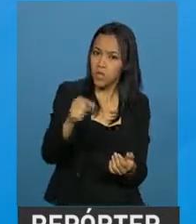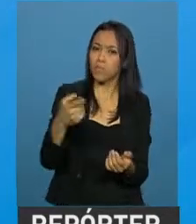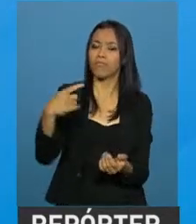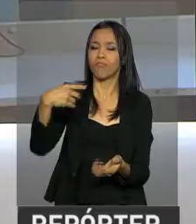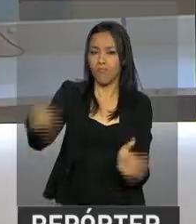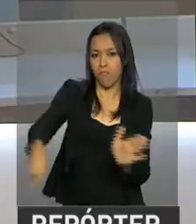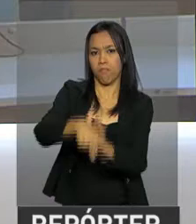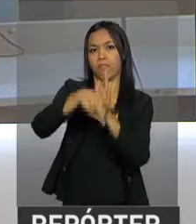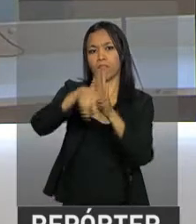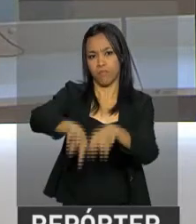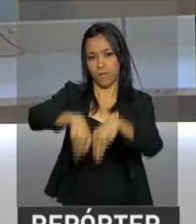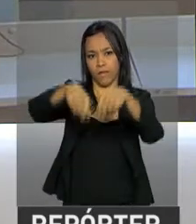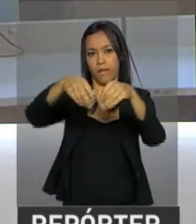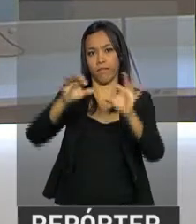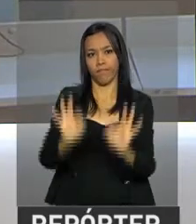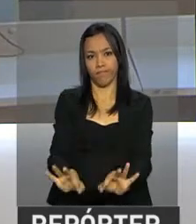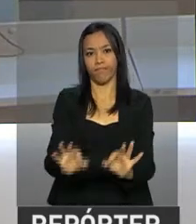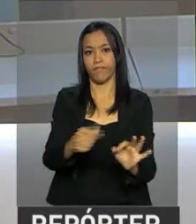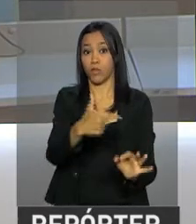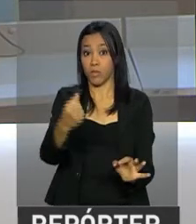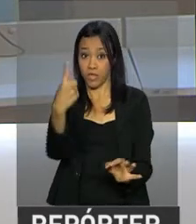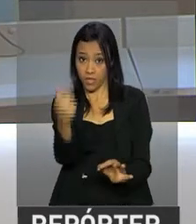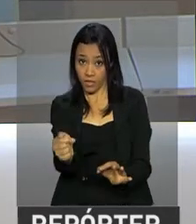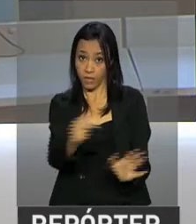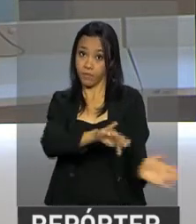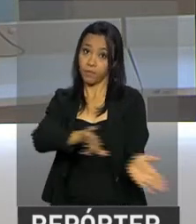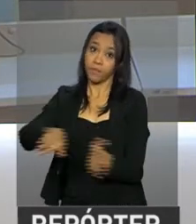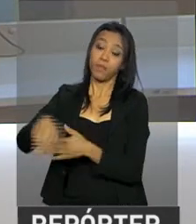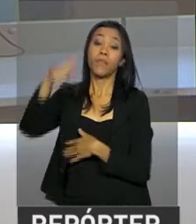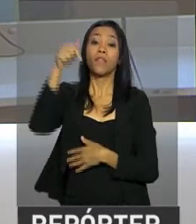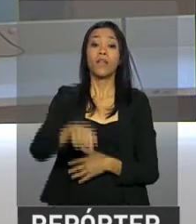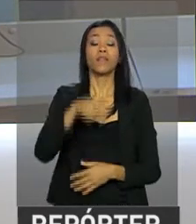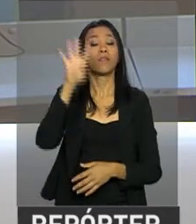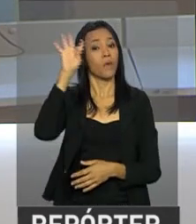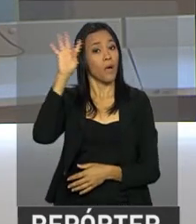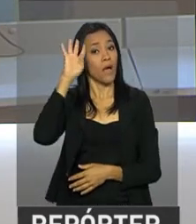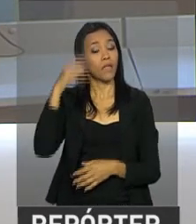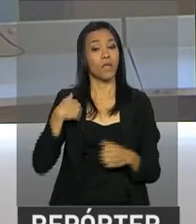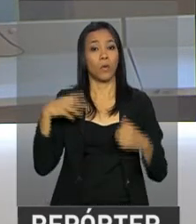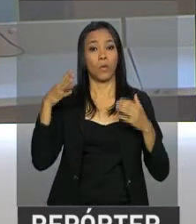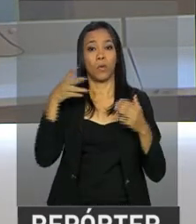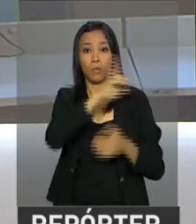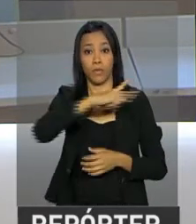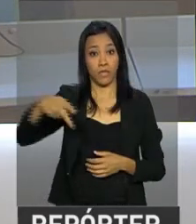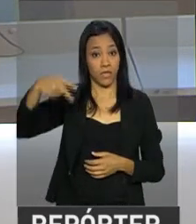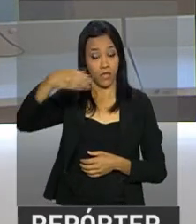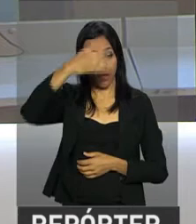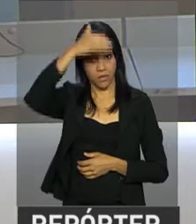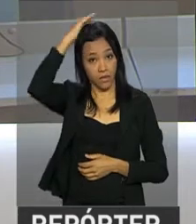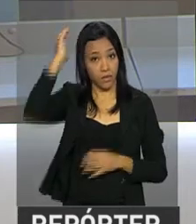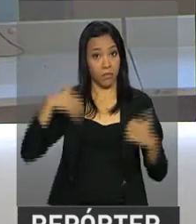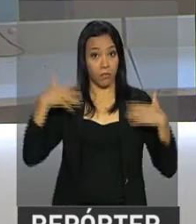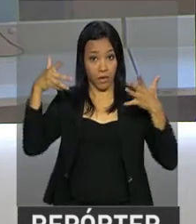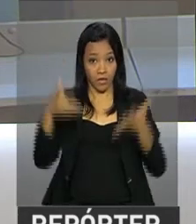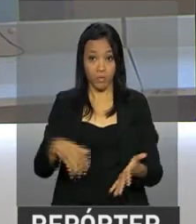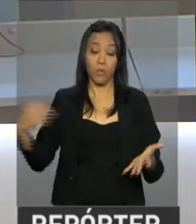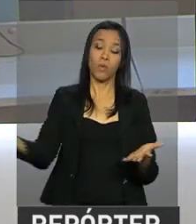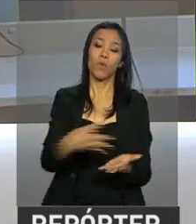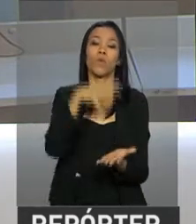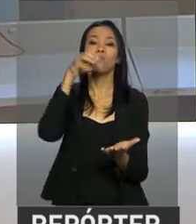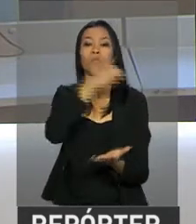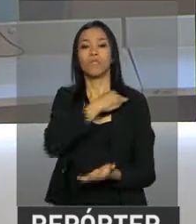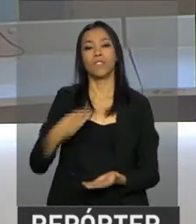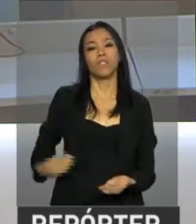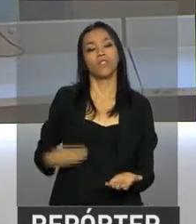2017. Ainda nesta quarta-feira, o presidente Michel Temer participa da cerimônia de posse do novo ministro da Cultura,